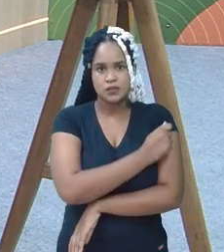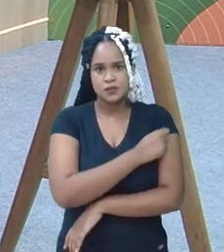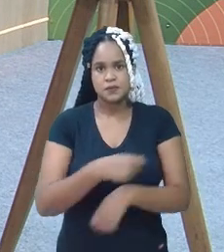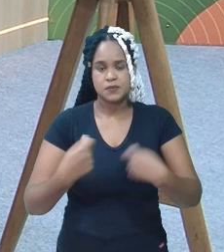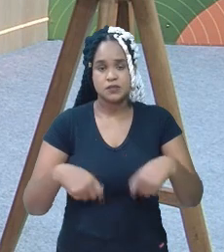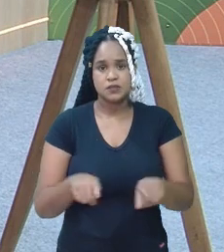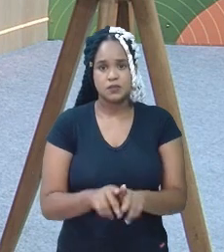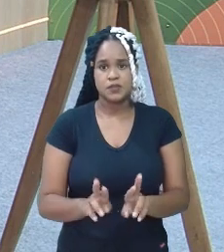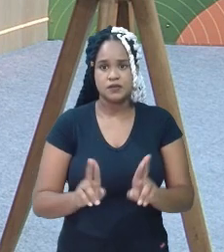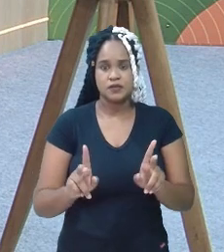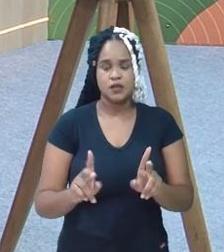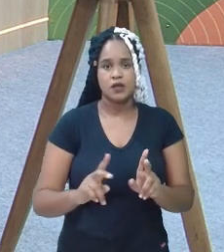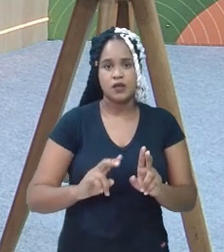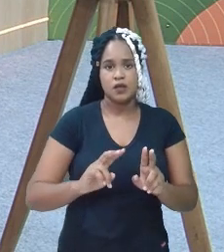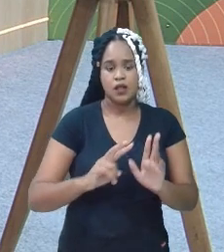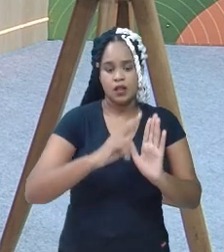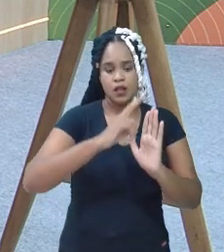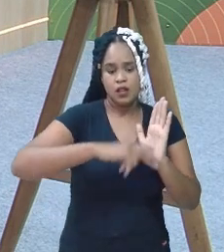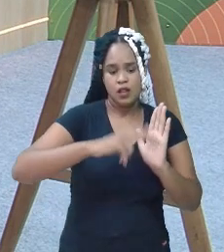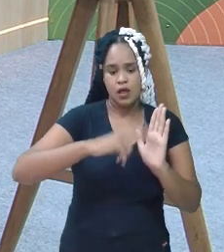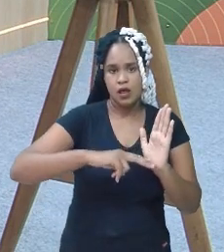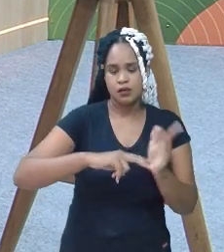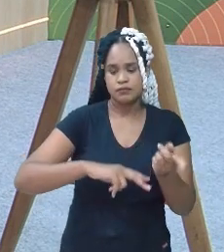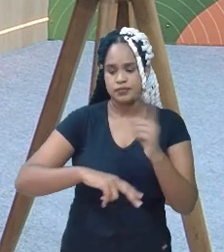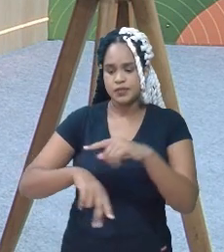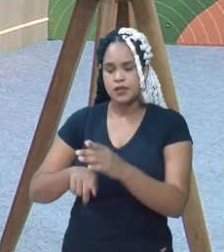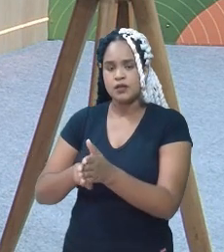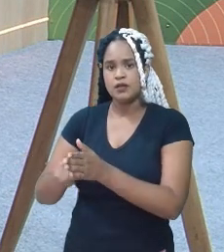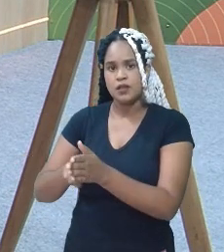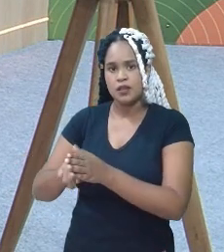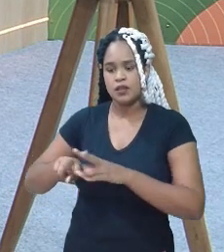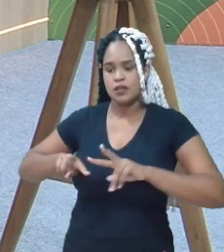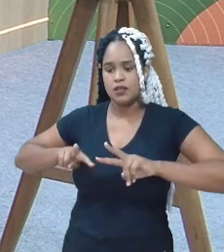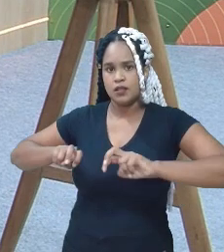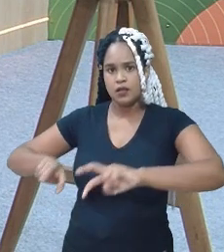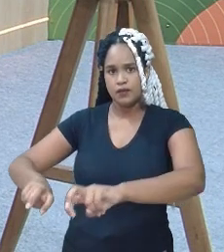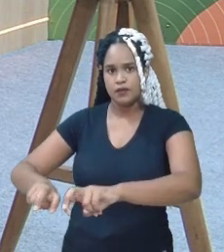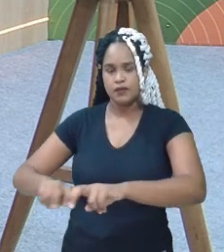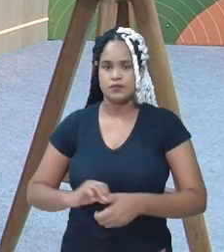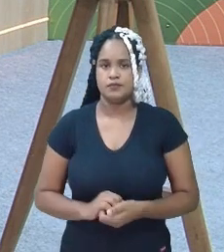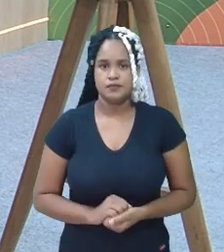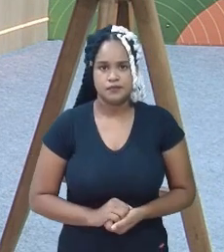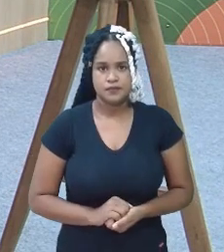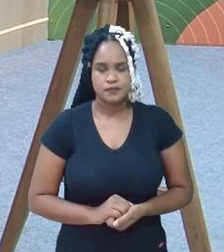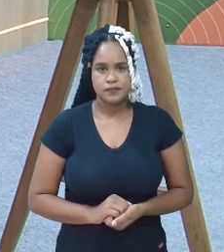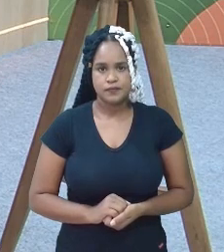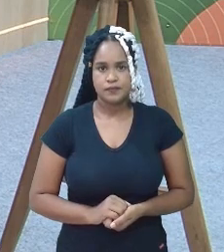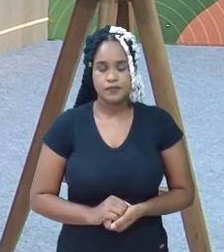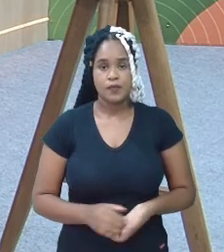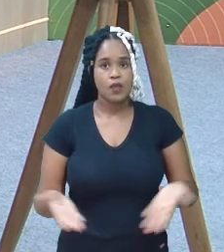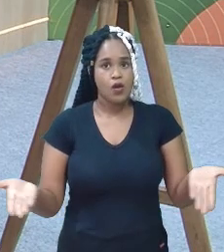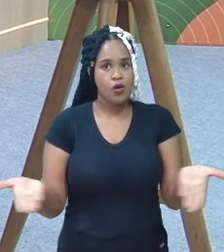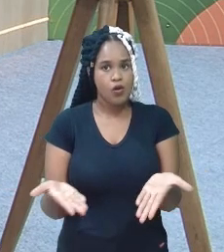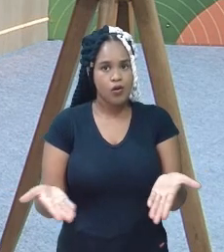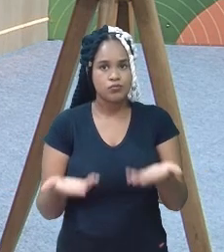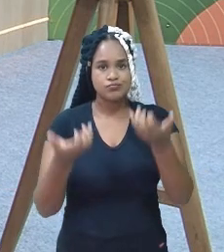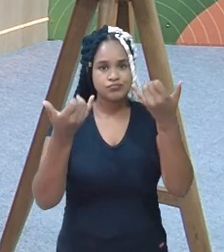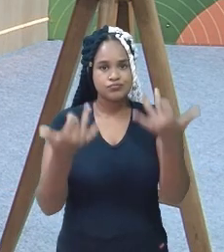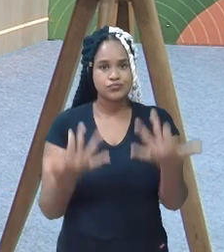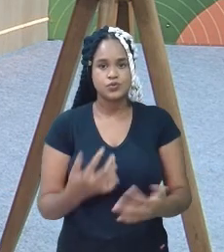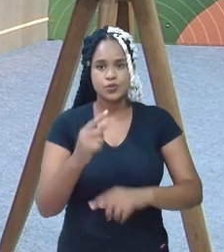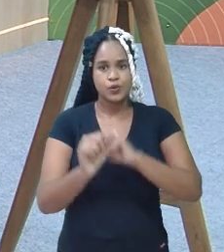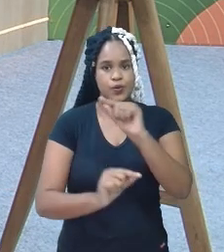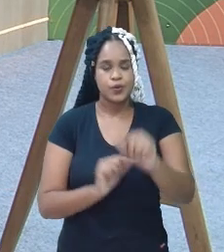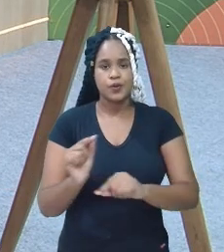e a diferença entre ler e navegar. No nosso encontro de hoje, a gente vai falar sobre